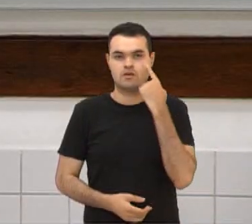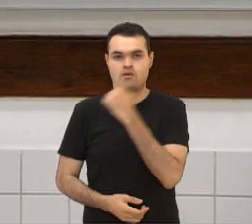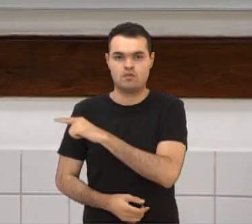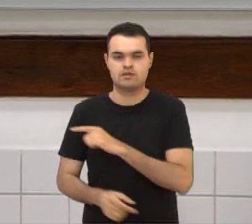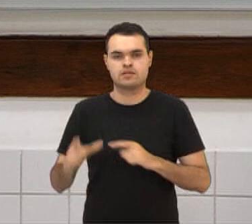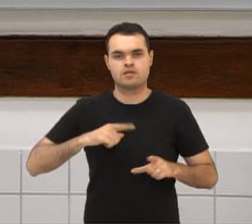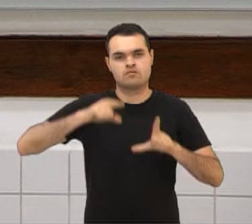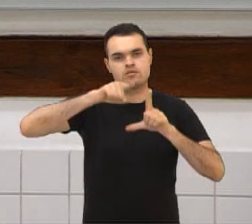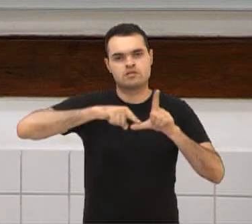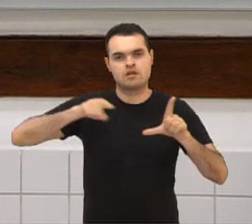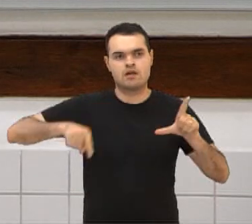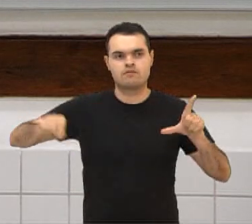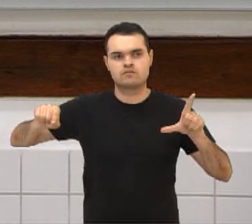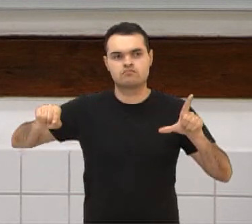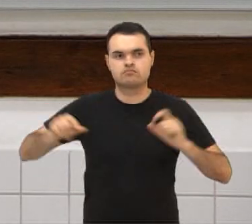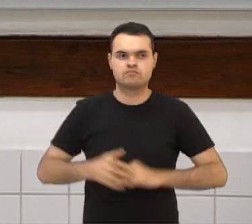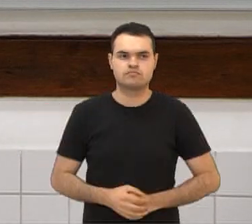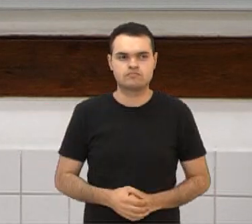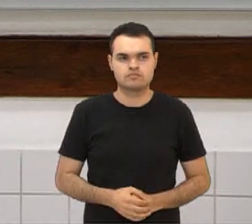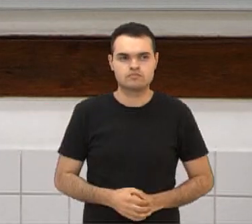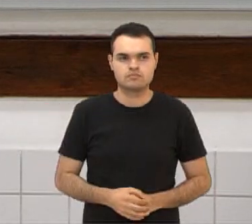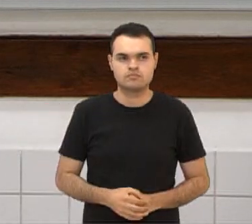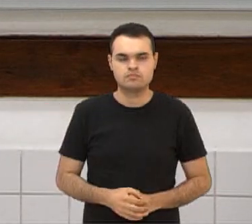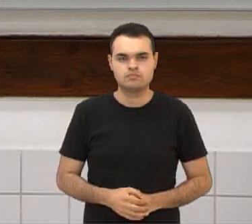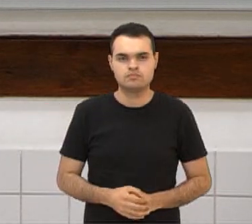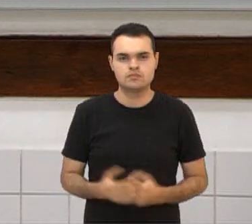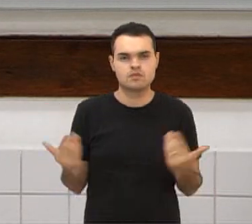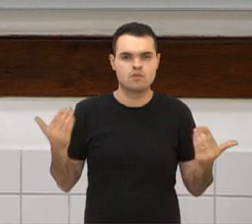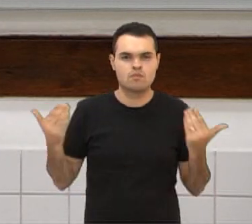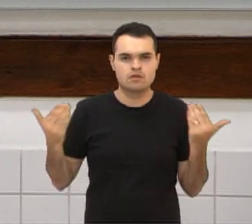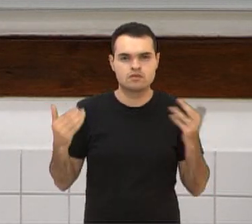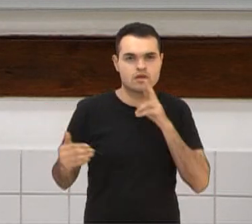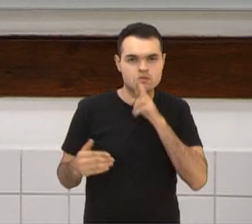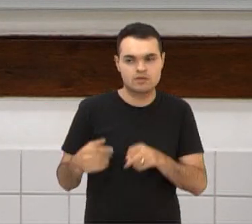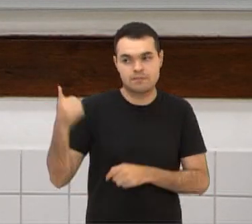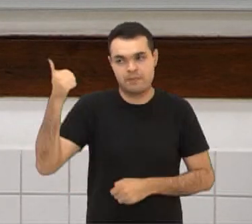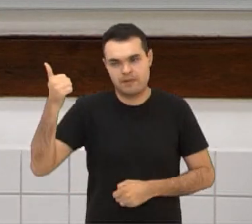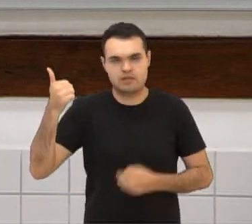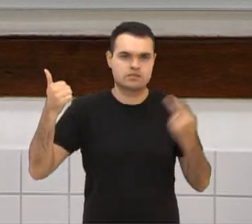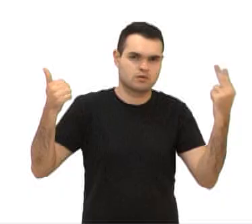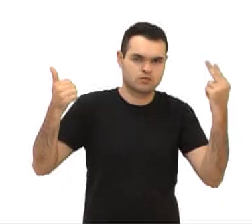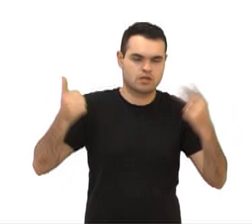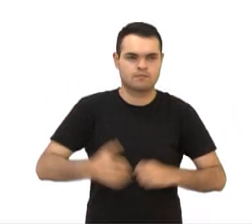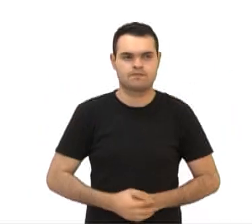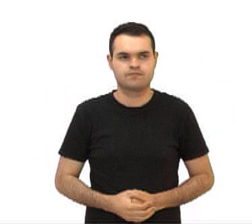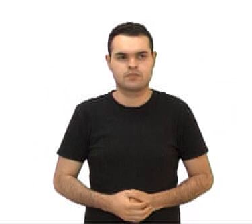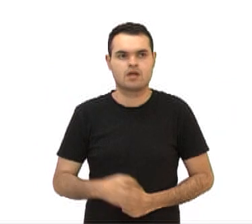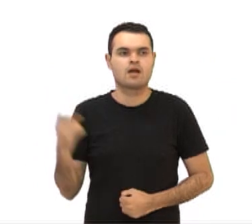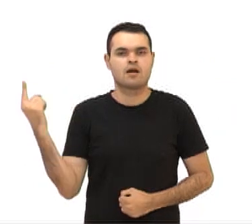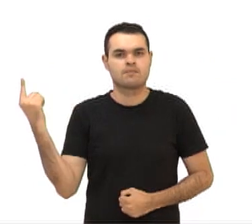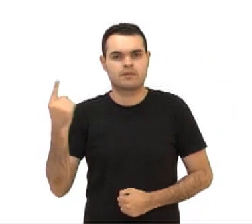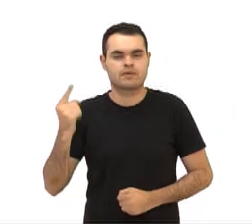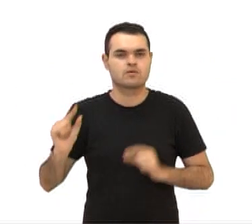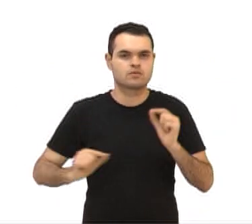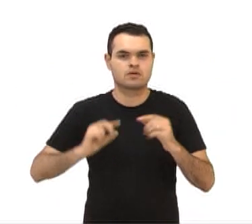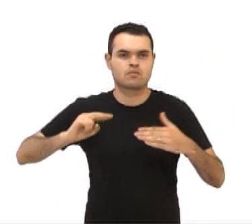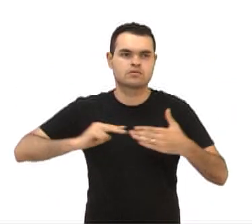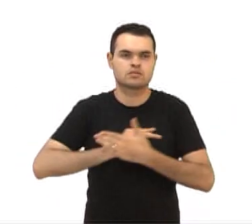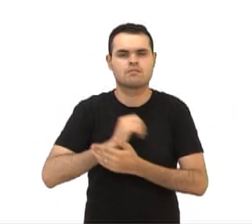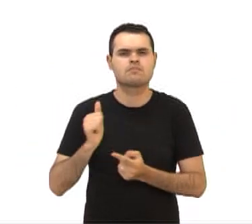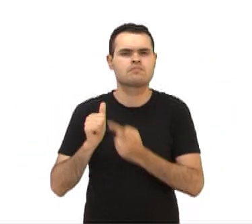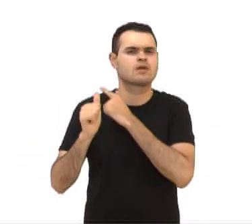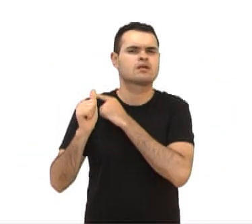que interessante. Esse gráfico está mostrando, comparando a resposta imunológica primária e secundária. A primária ocorre quando você tem a